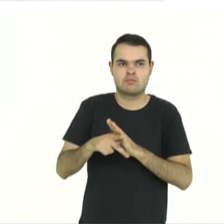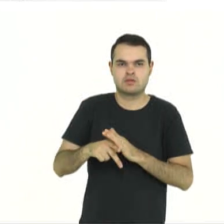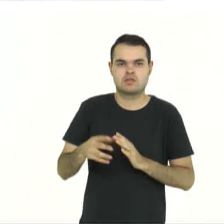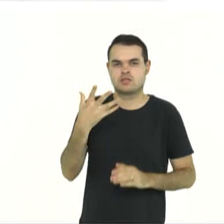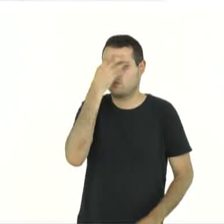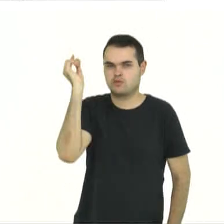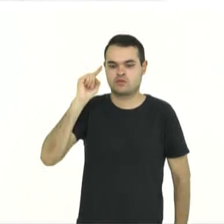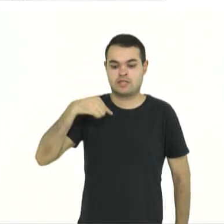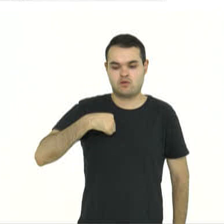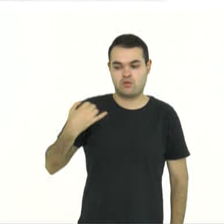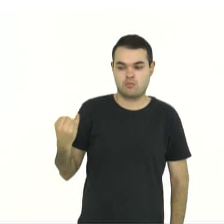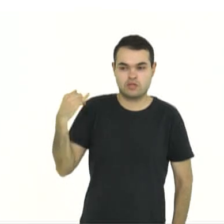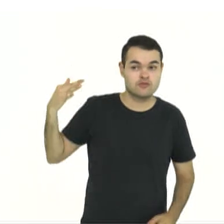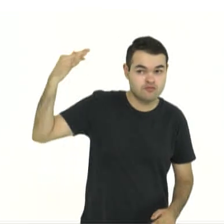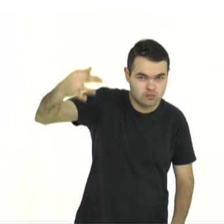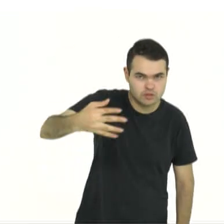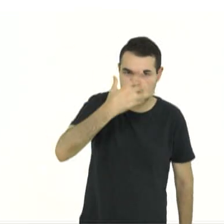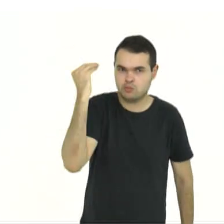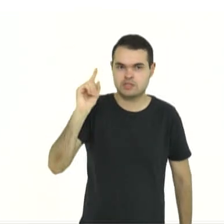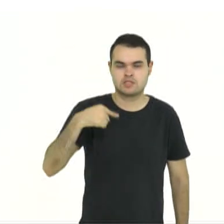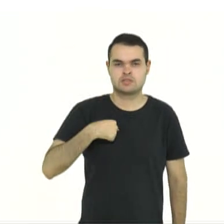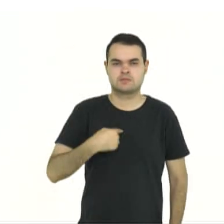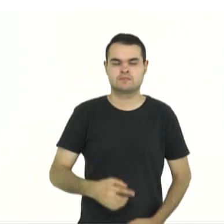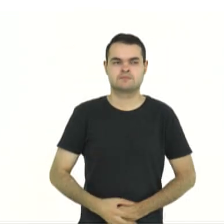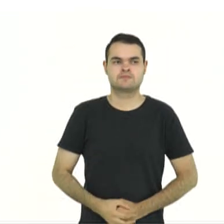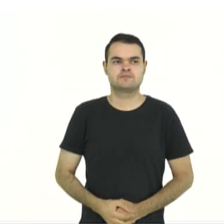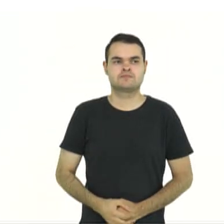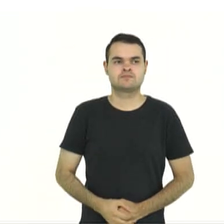for importante.